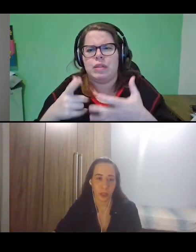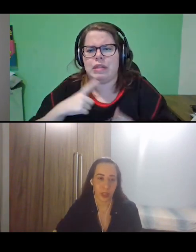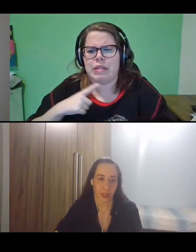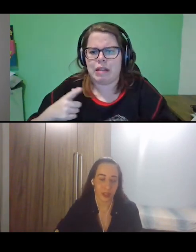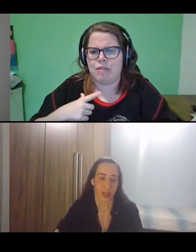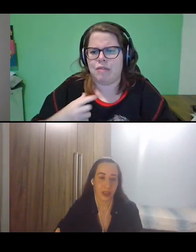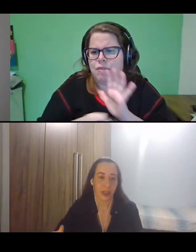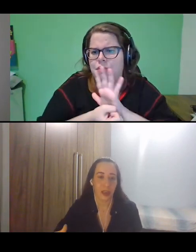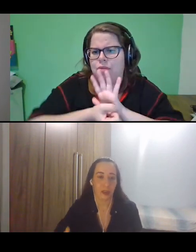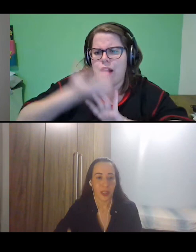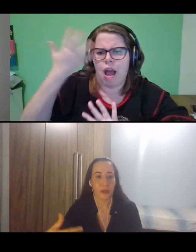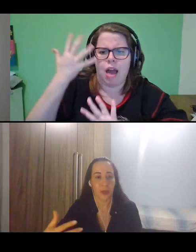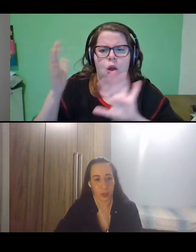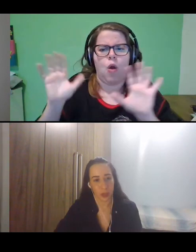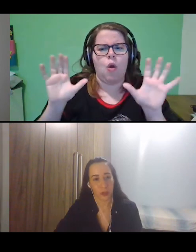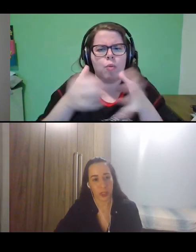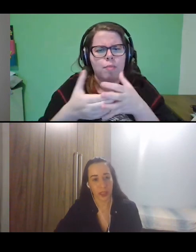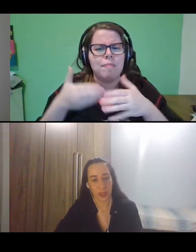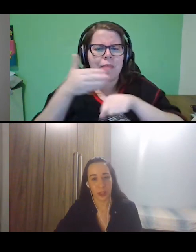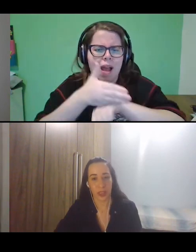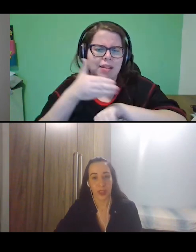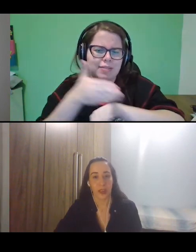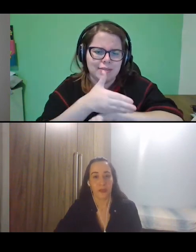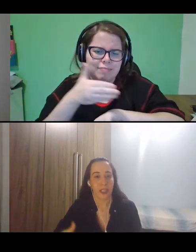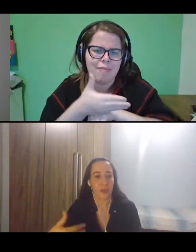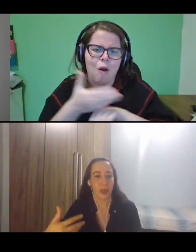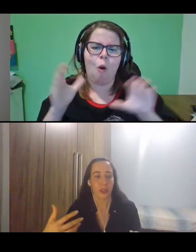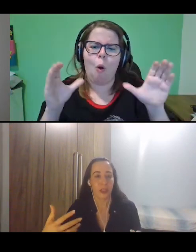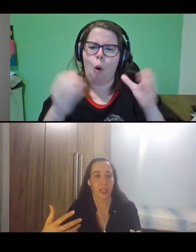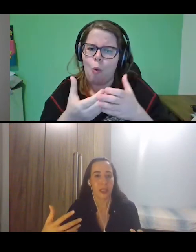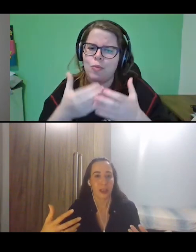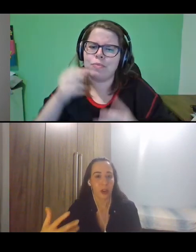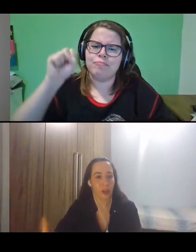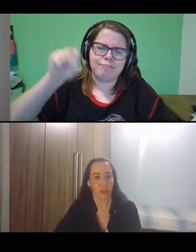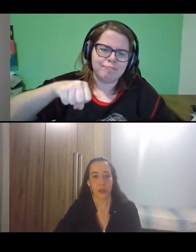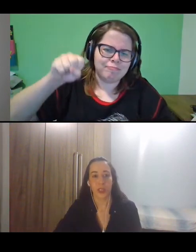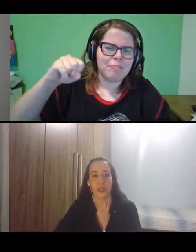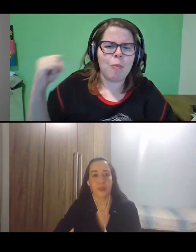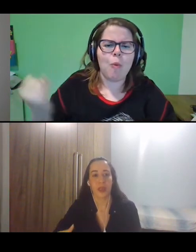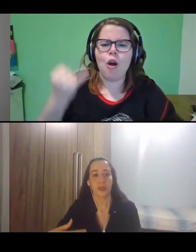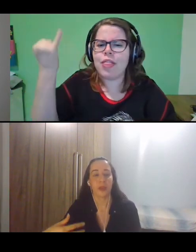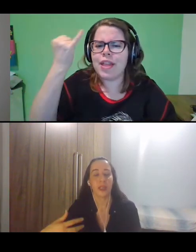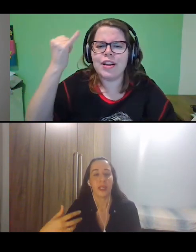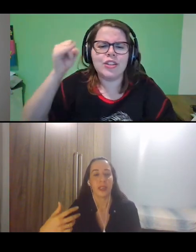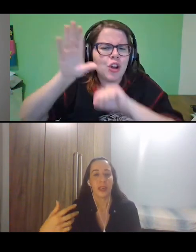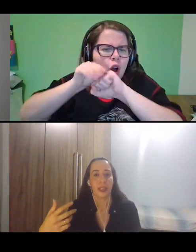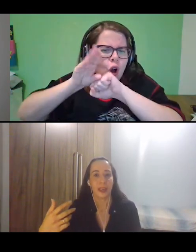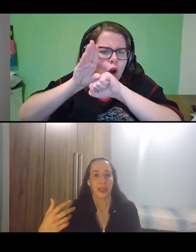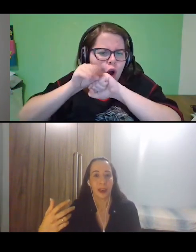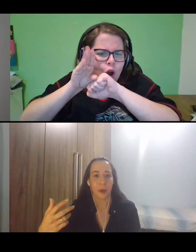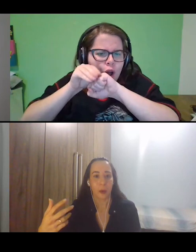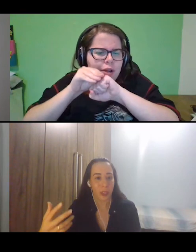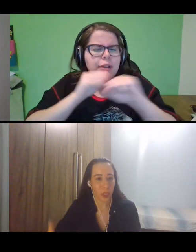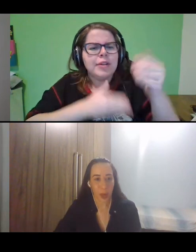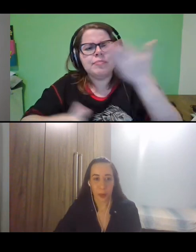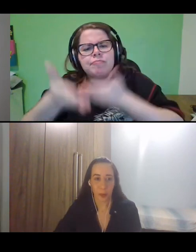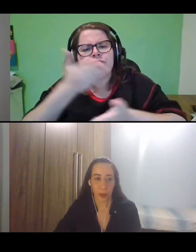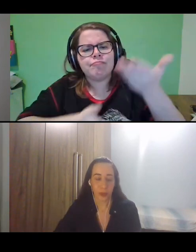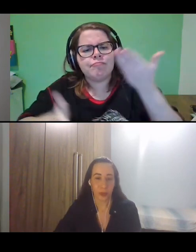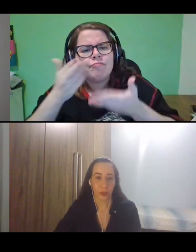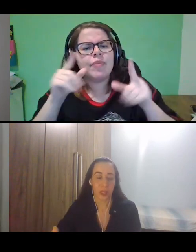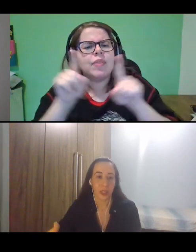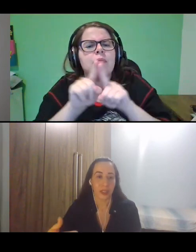muitas comunidades, né? Façam parte da comunidade, né? Façam parte dessa troca de conhecimento,